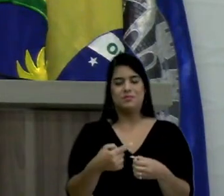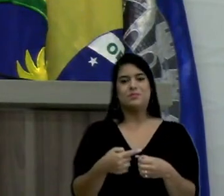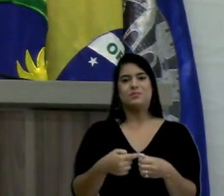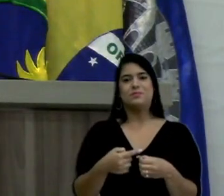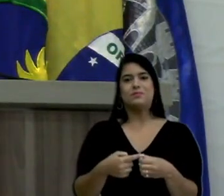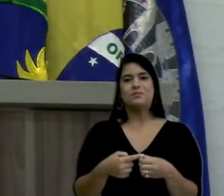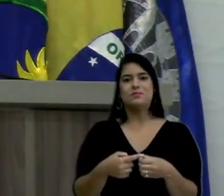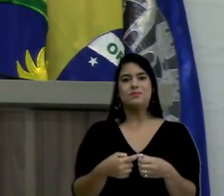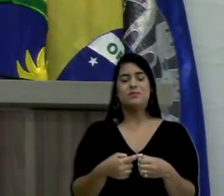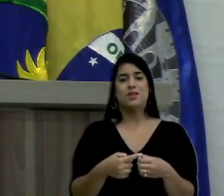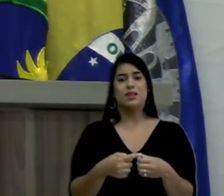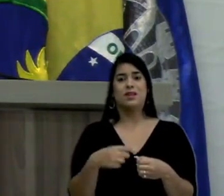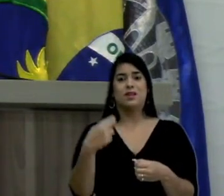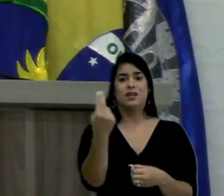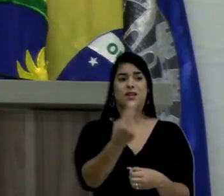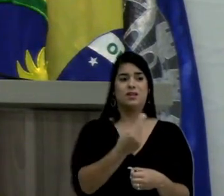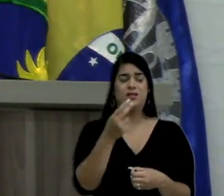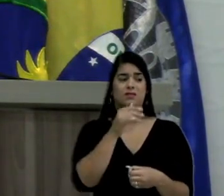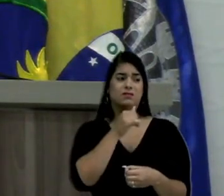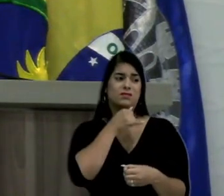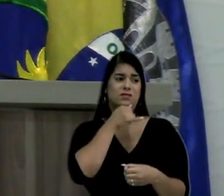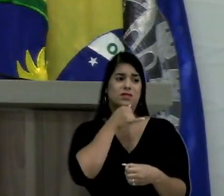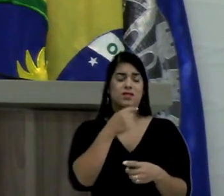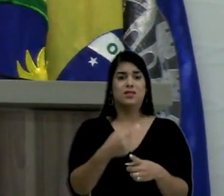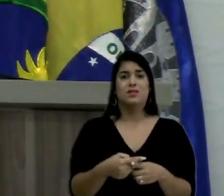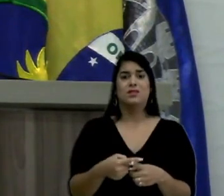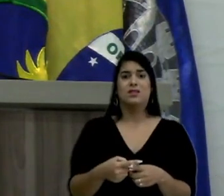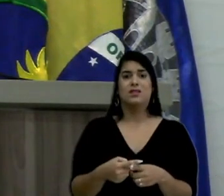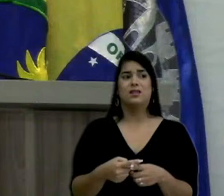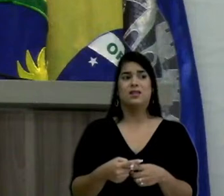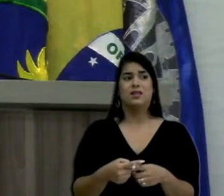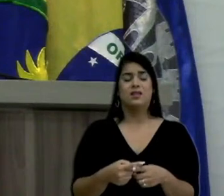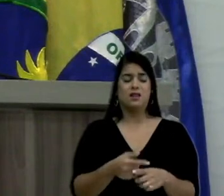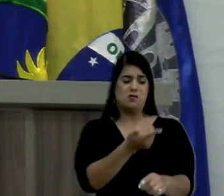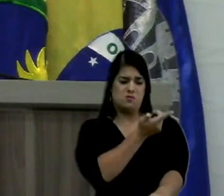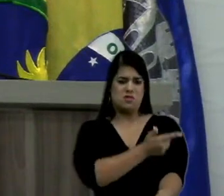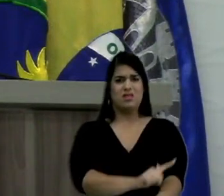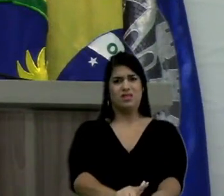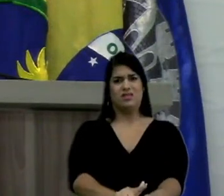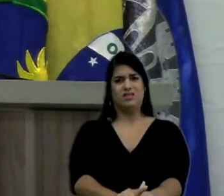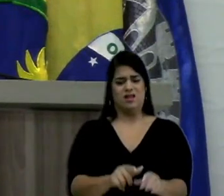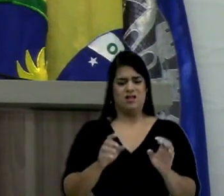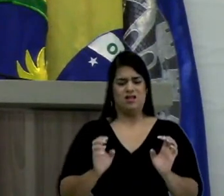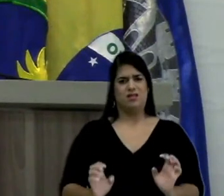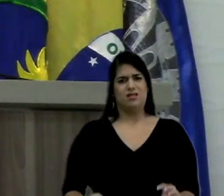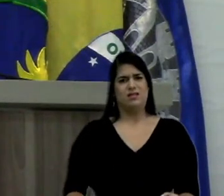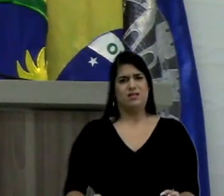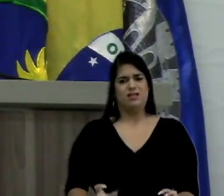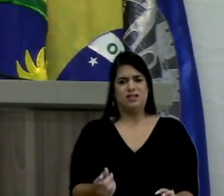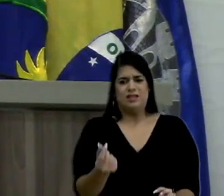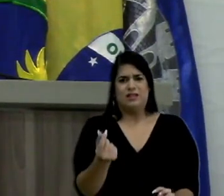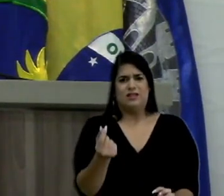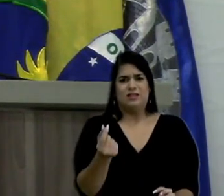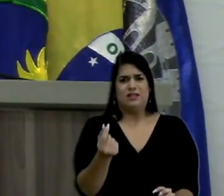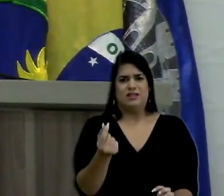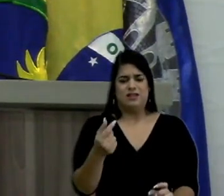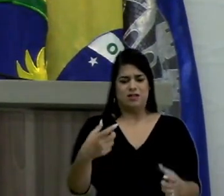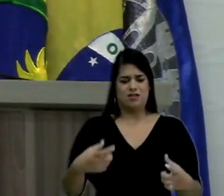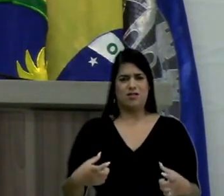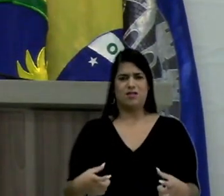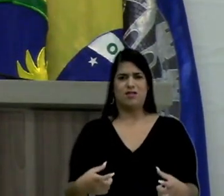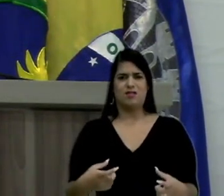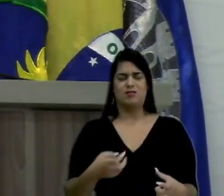vezes a gente fica triste porque eu costumo dizer dignidade e caráter não existe dinheiro na terra que possa